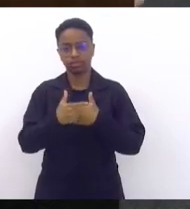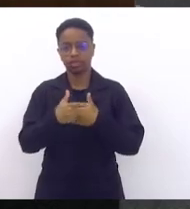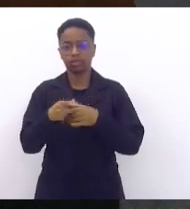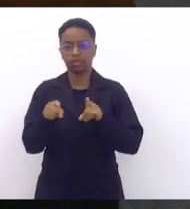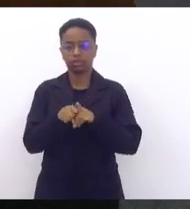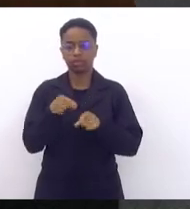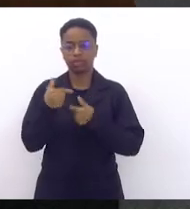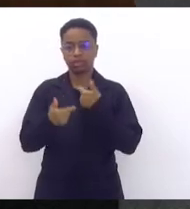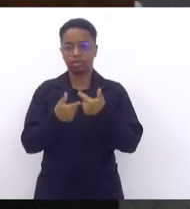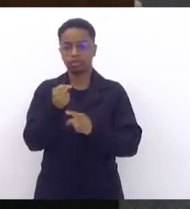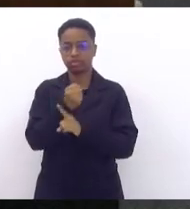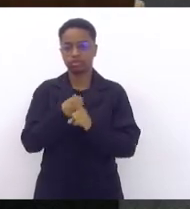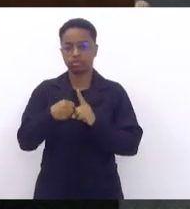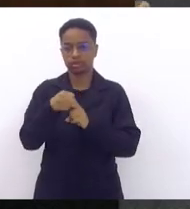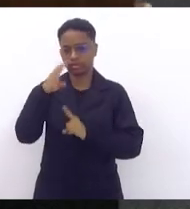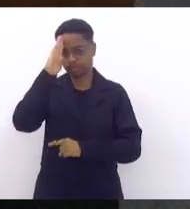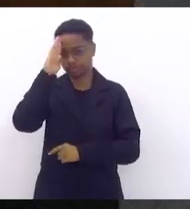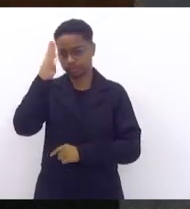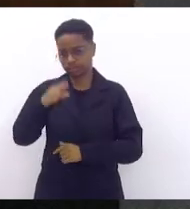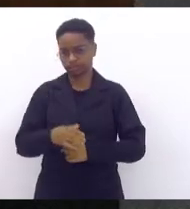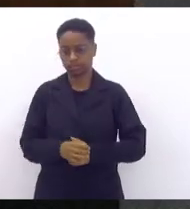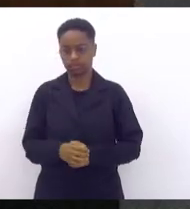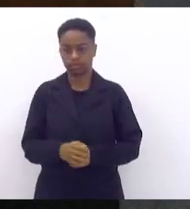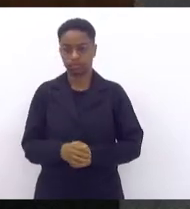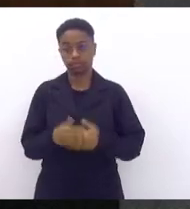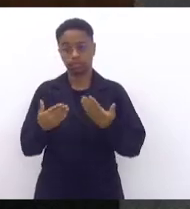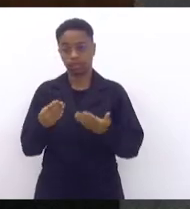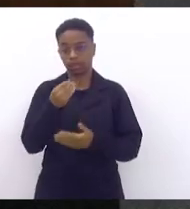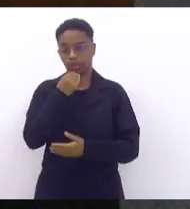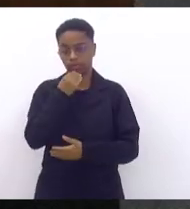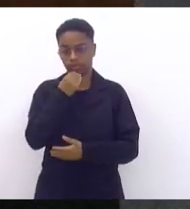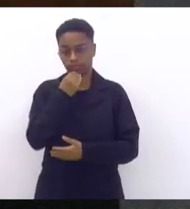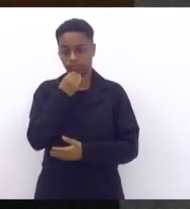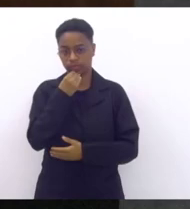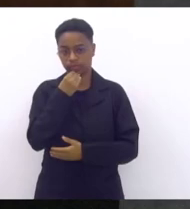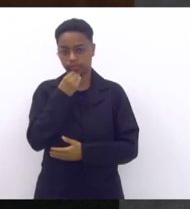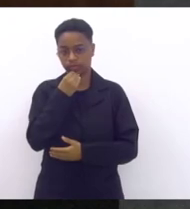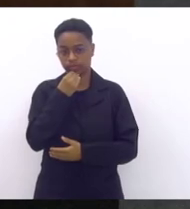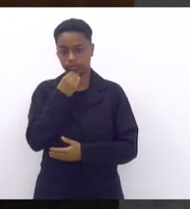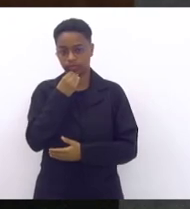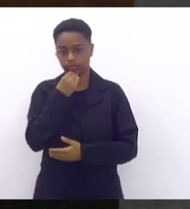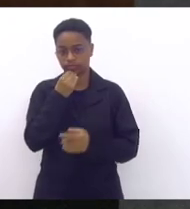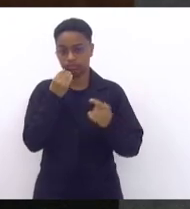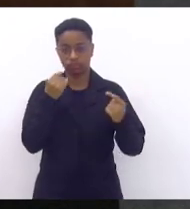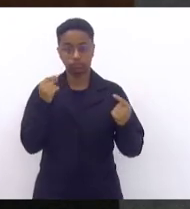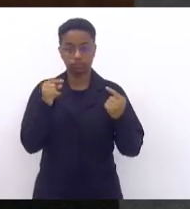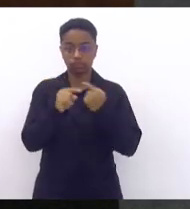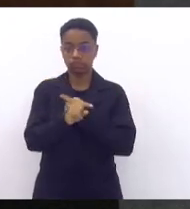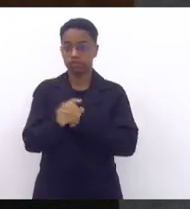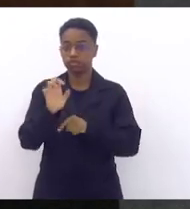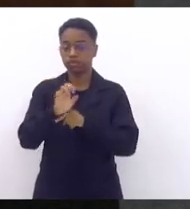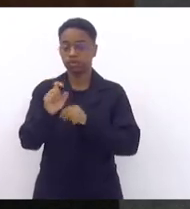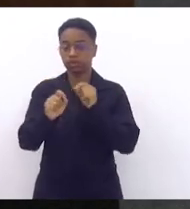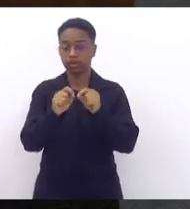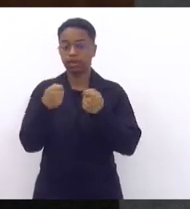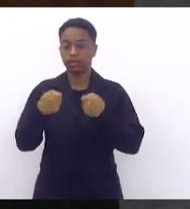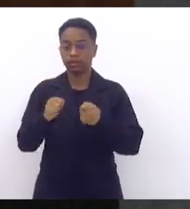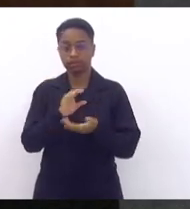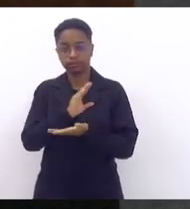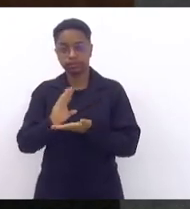social fundamental. E é óbvio que a contrapartida do Estado deve ser o fomento,